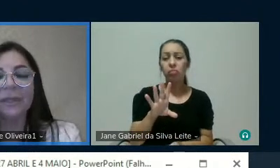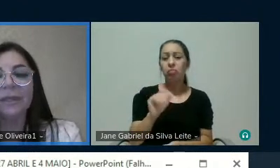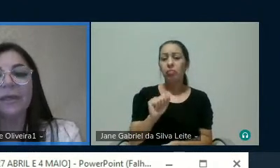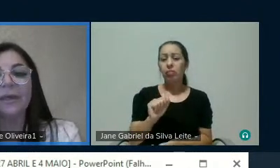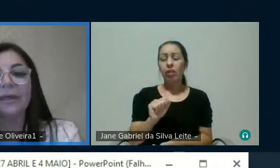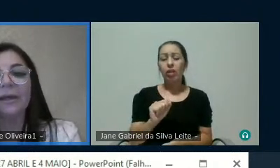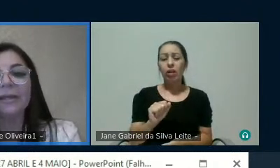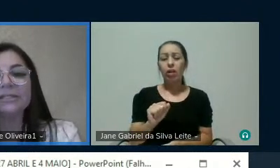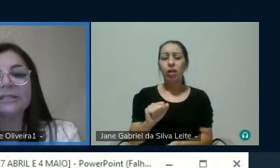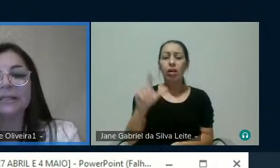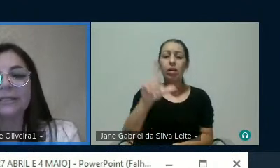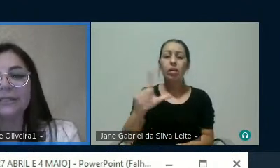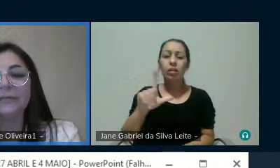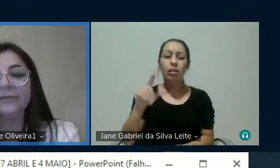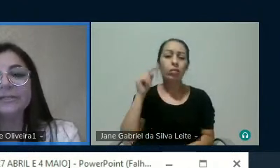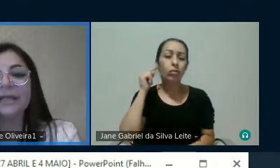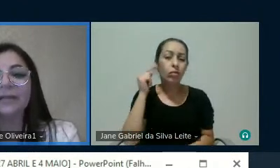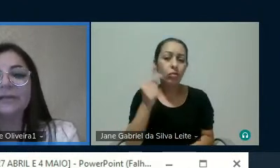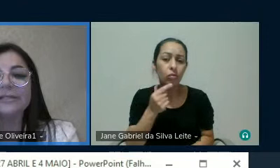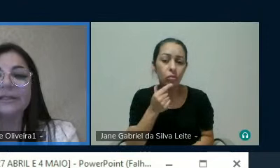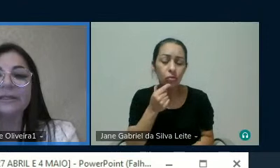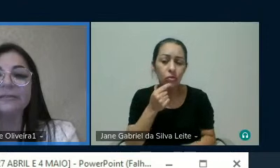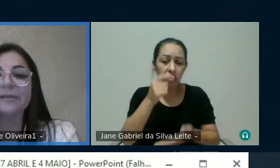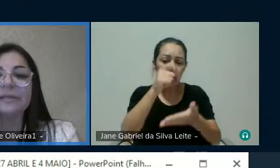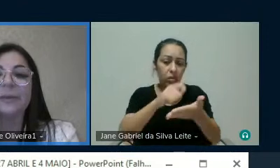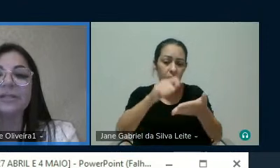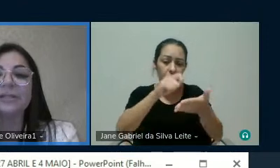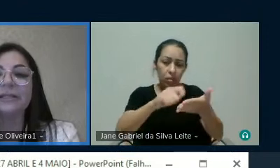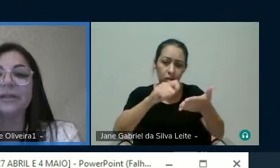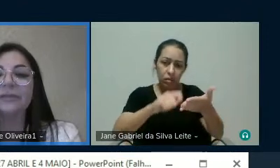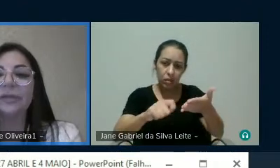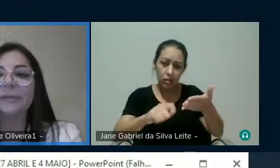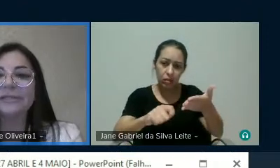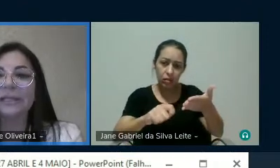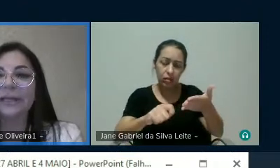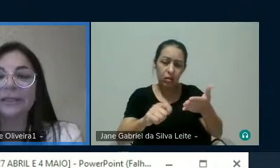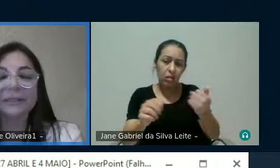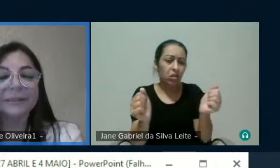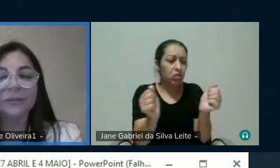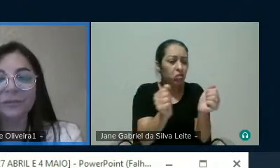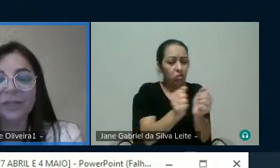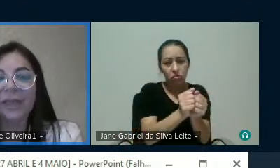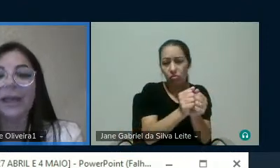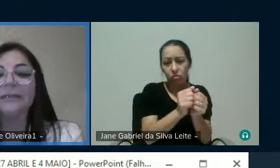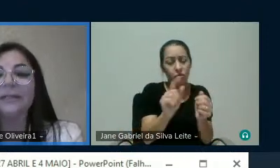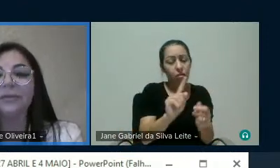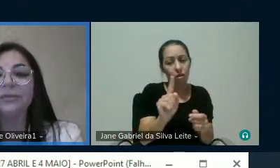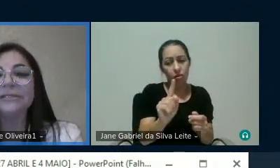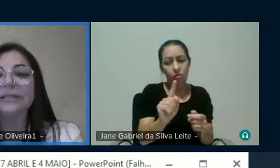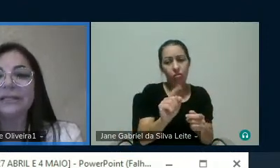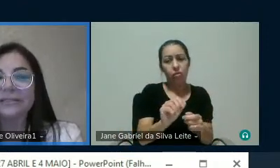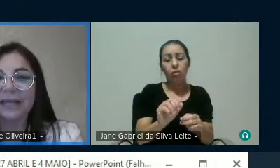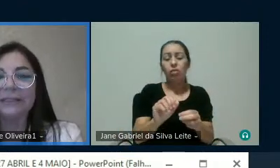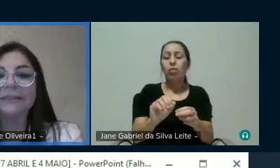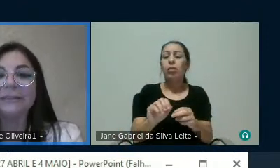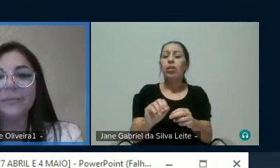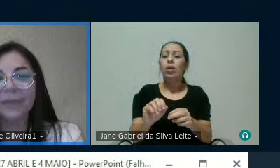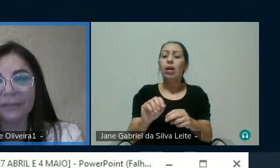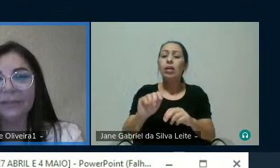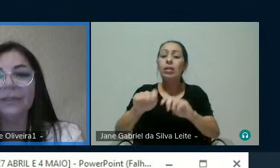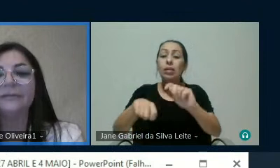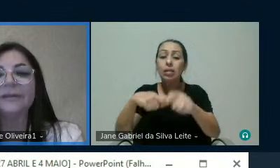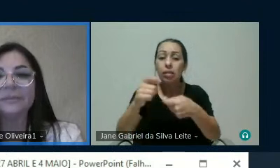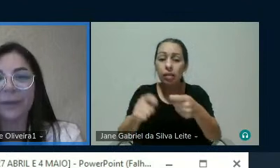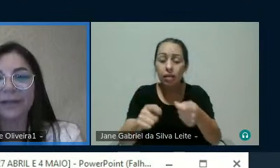né, registrada em livros, ela vai fazer parte da literatura brasileira. Não, a literatura sinalizada